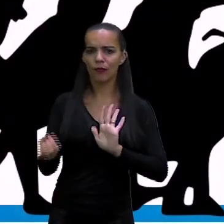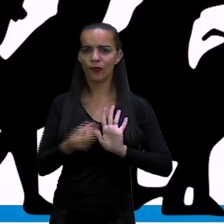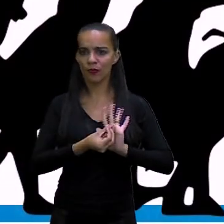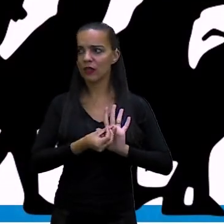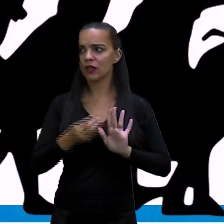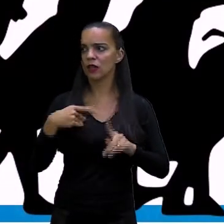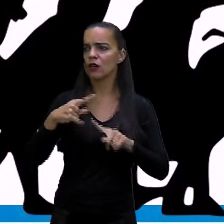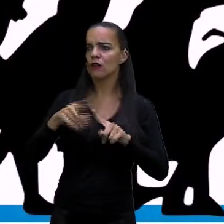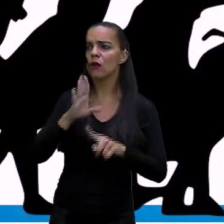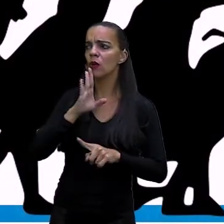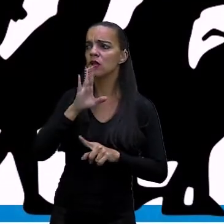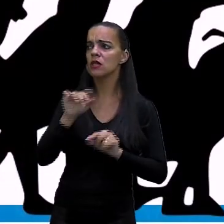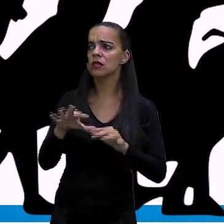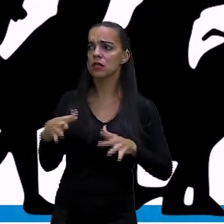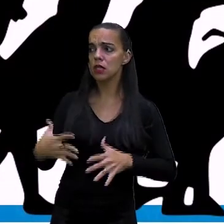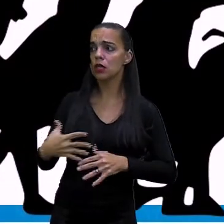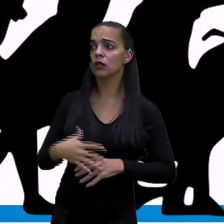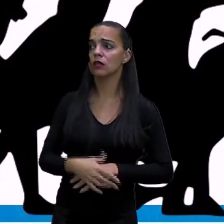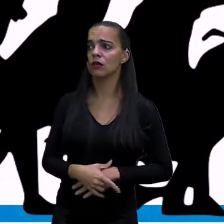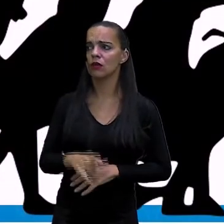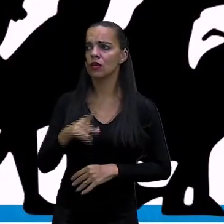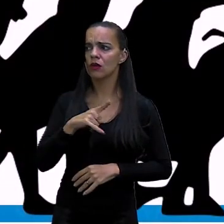intensos conflitos, como a